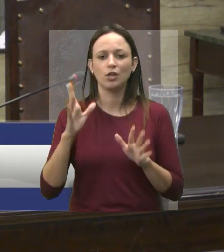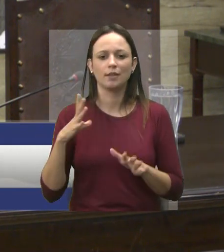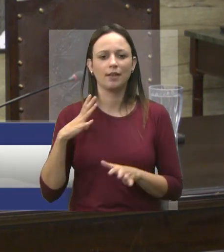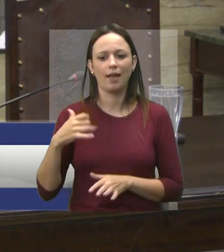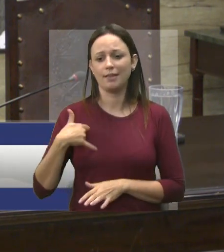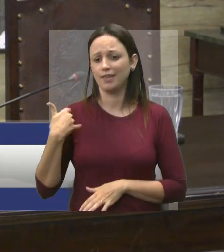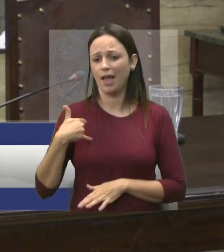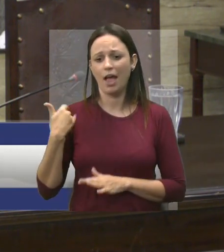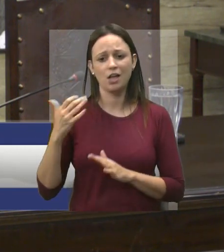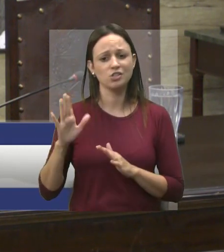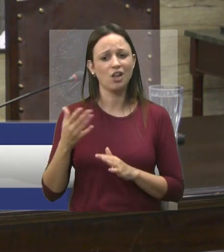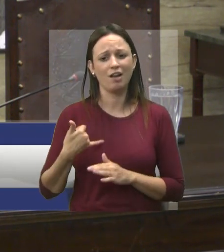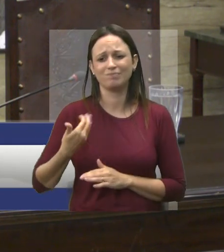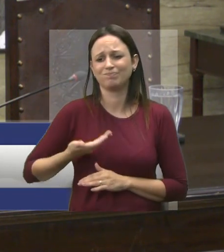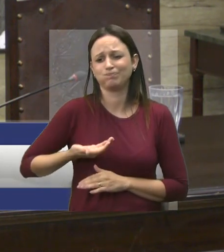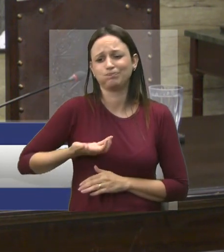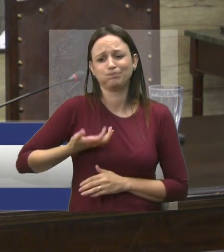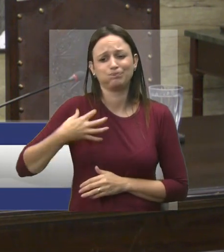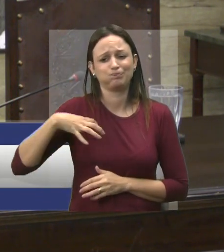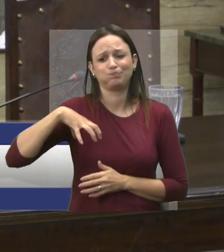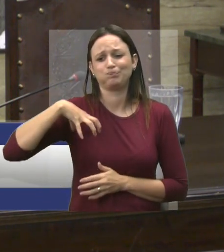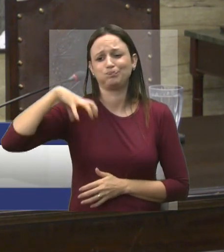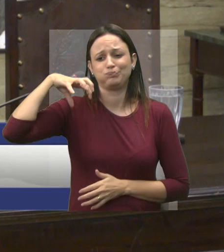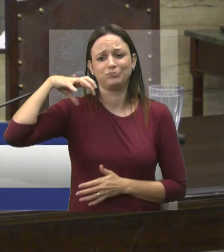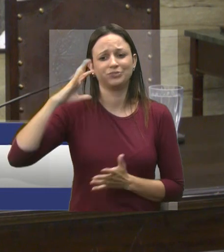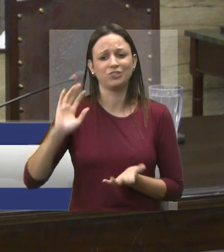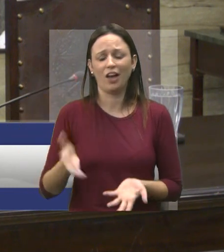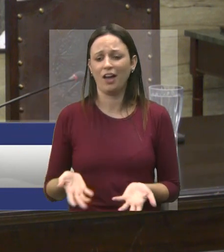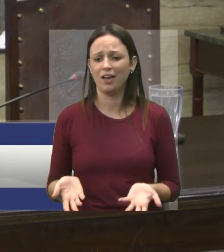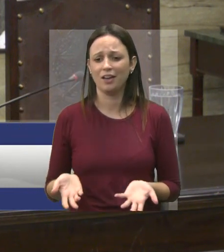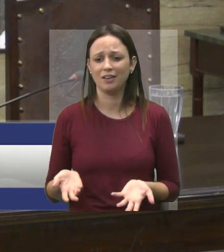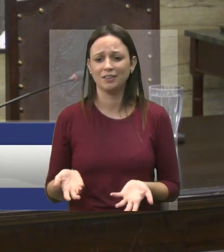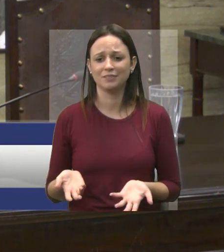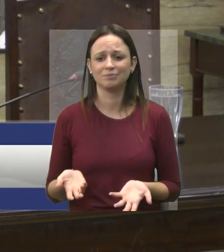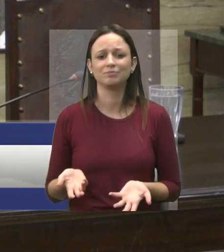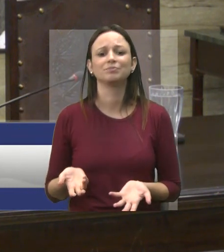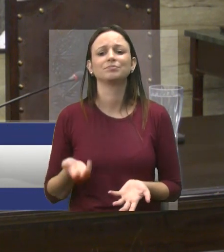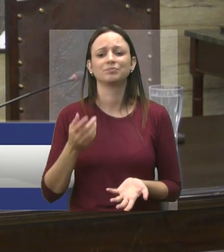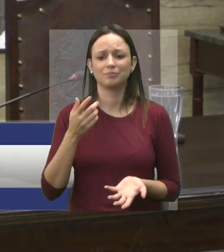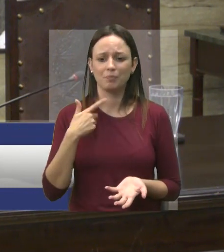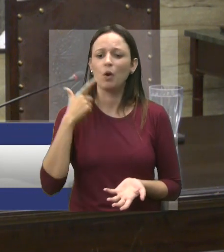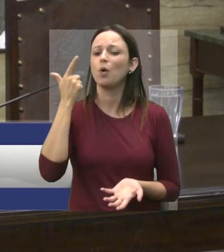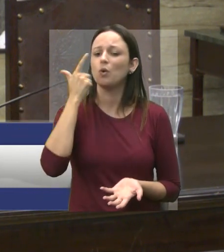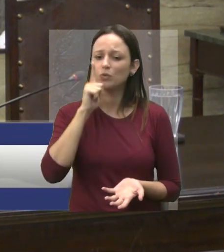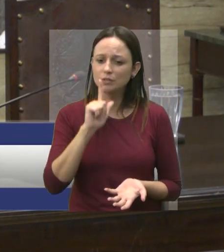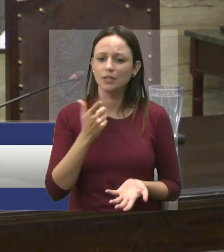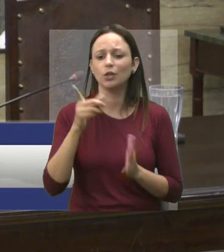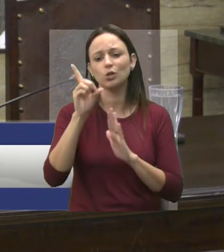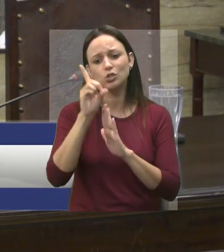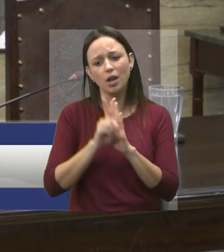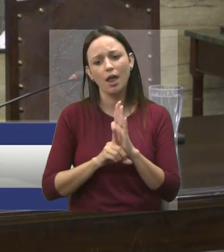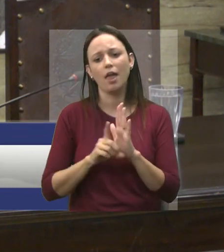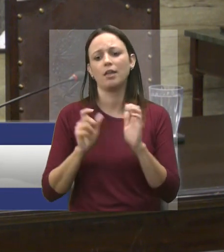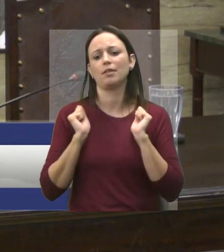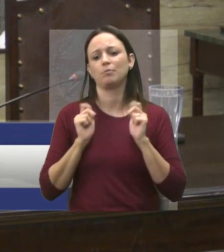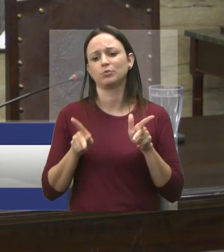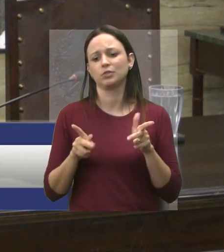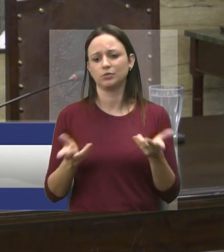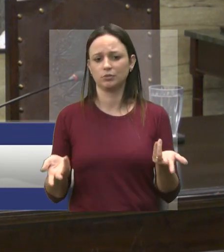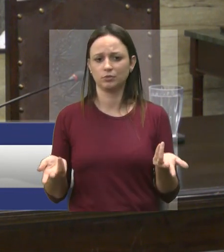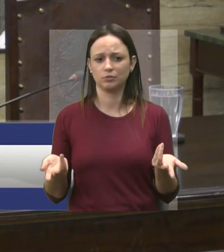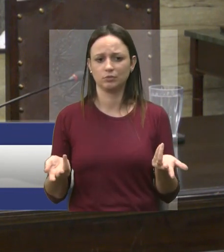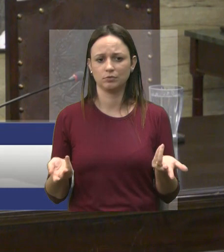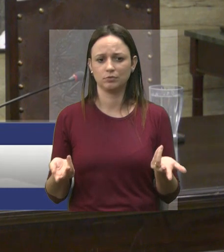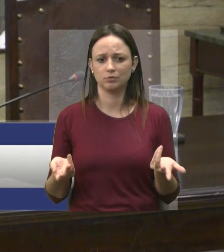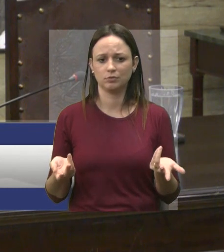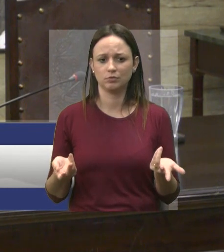extremamente avançada para conseguir adquirir o direito ao benefício. E 6 meses para um